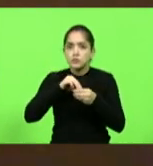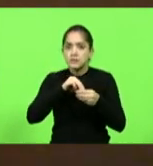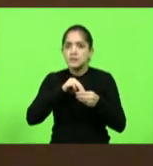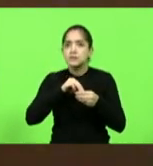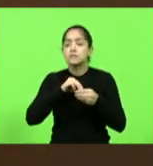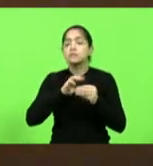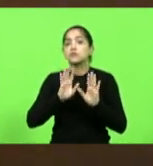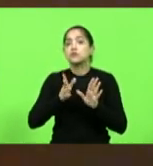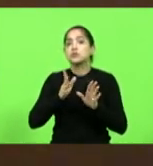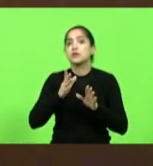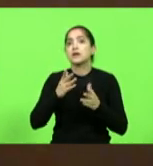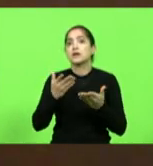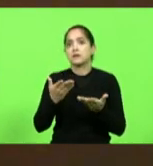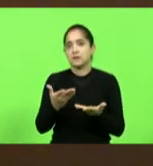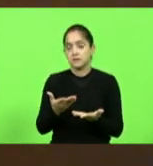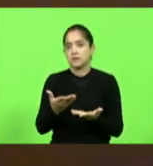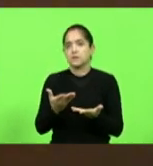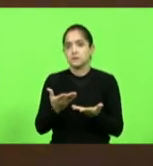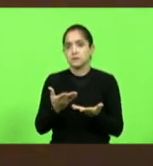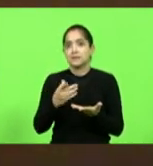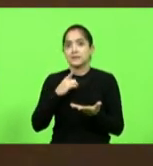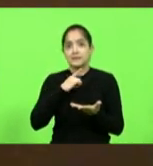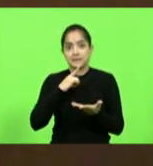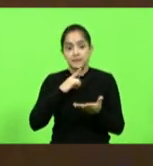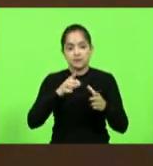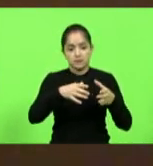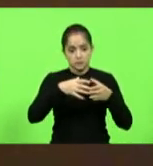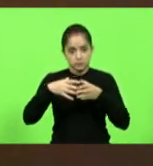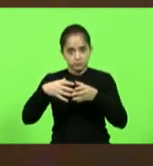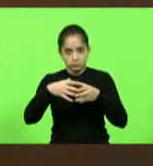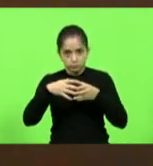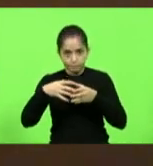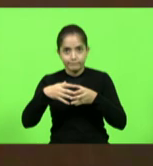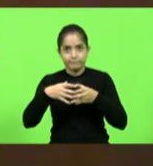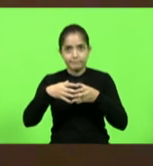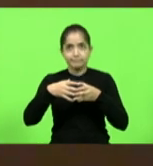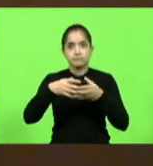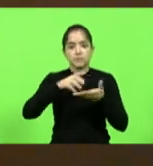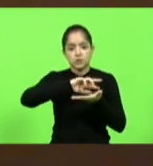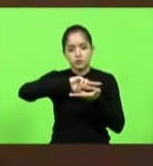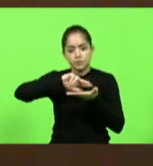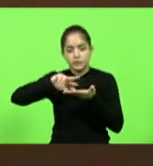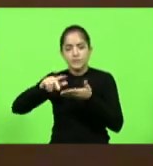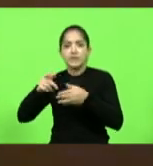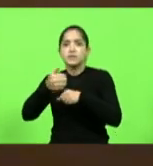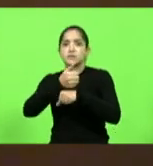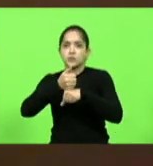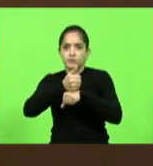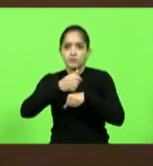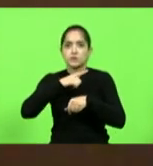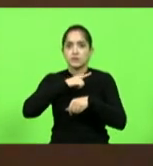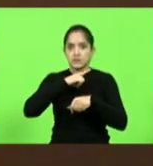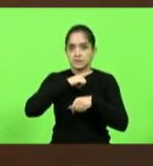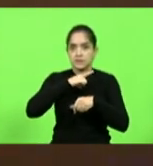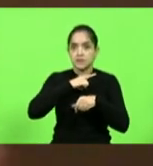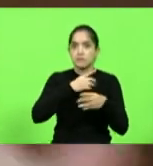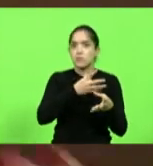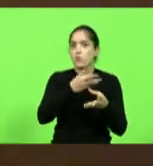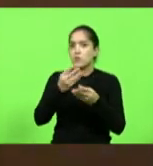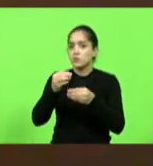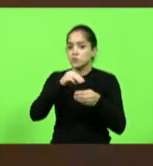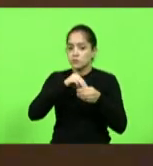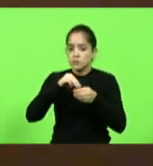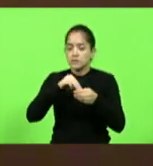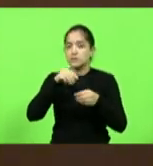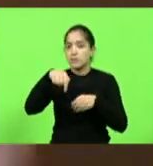contam com as equipes multidisciplinares. Há muitos municípios no estado de Santa Catarina que